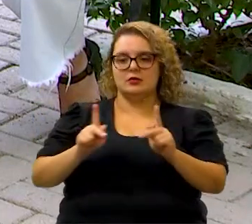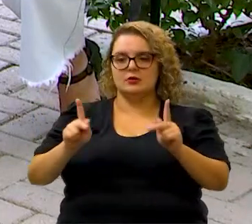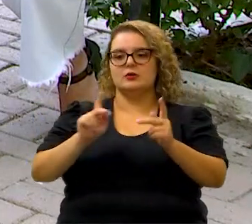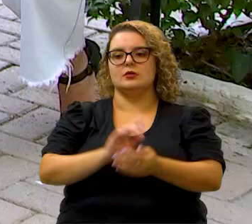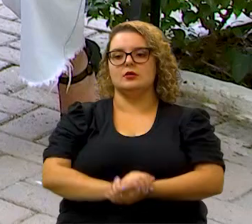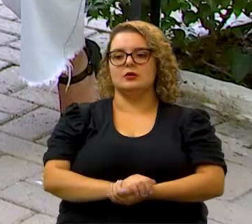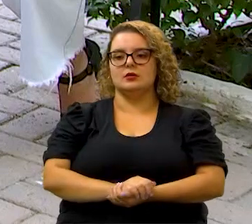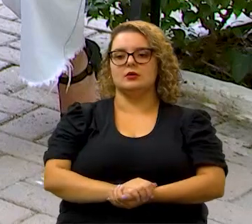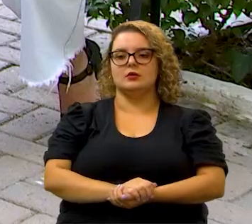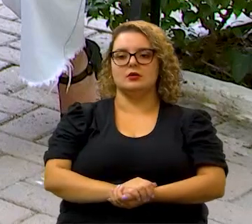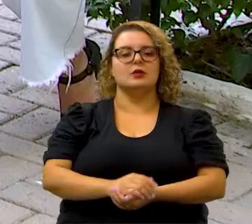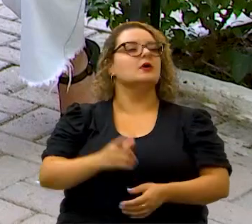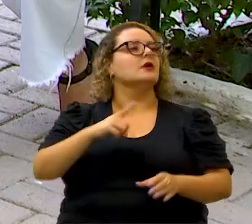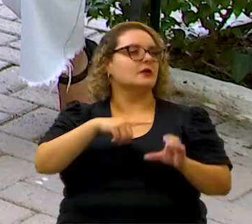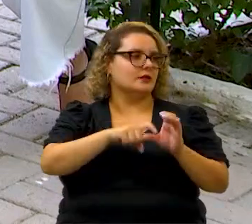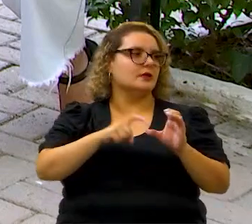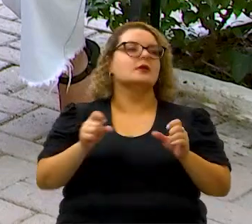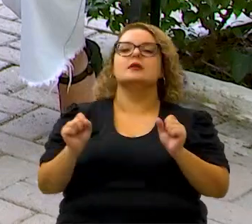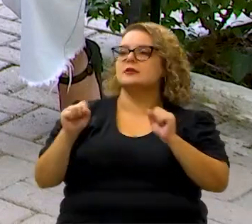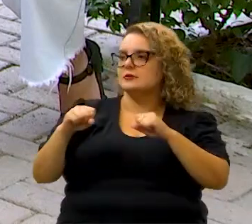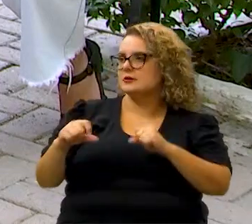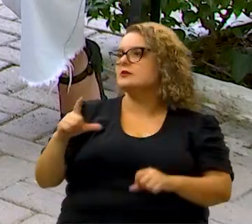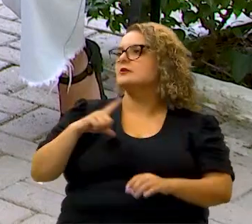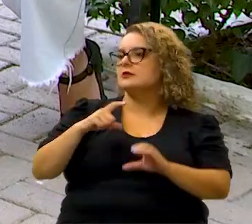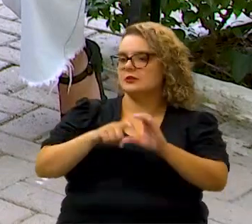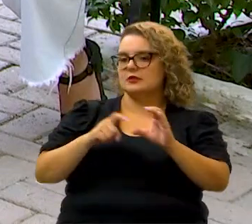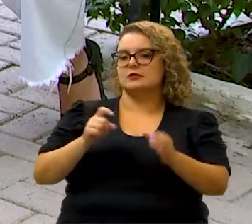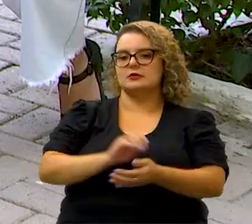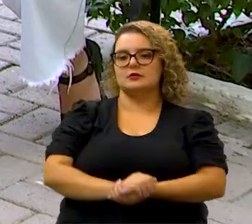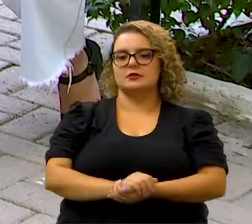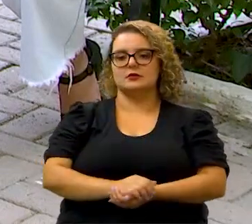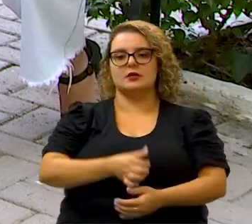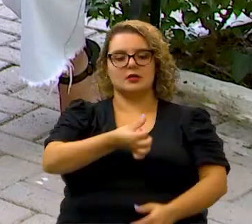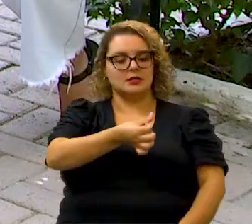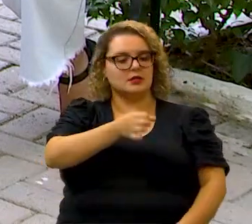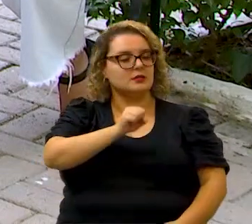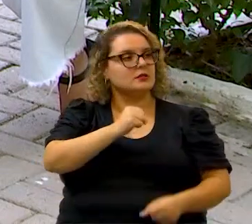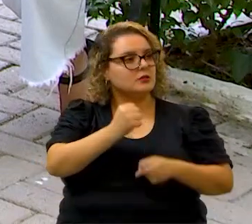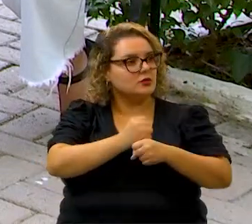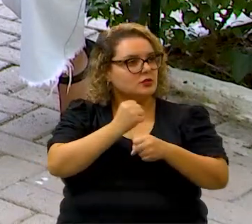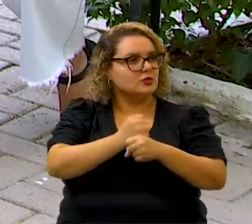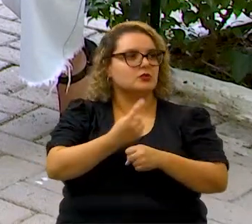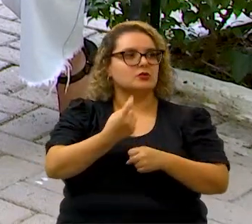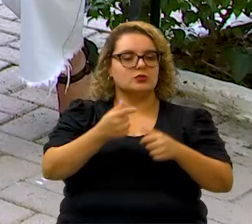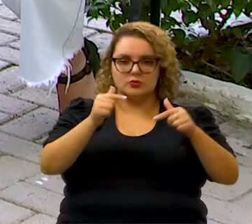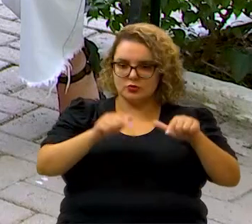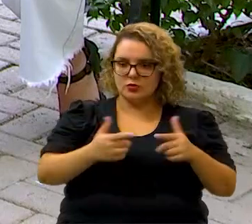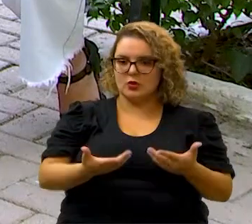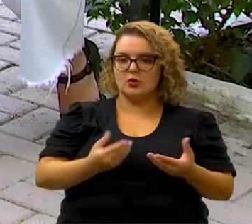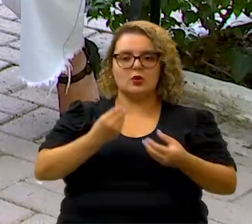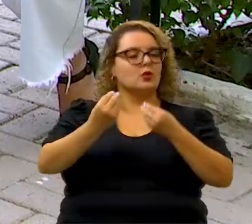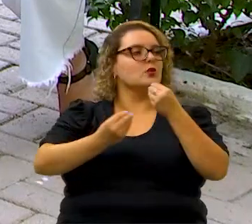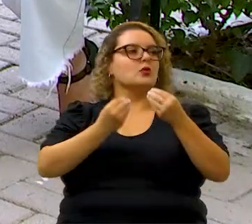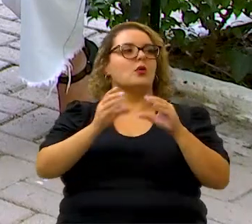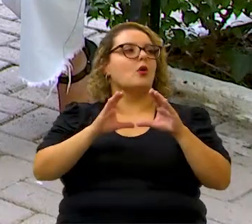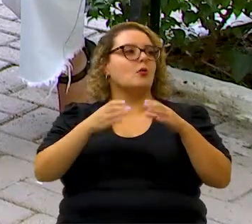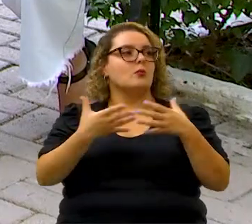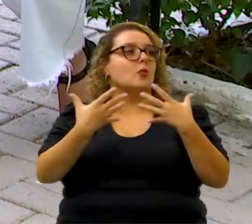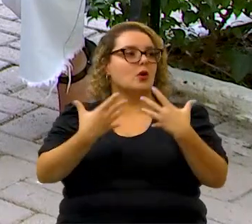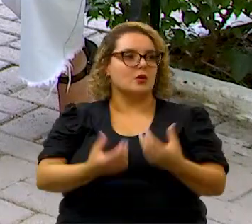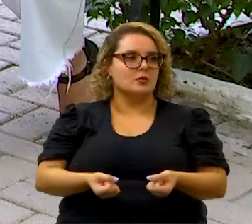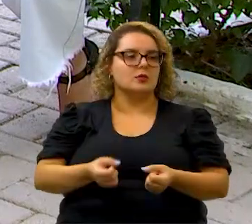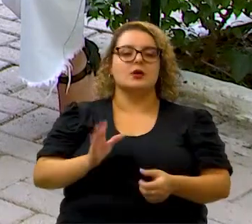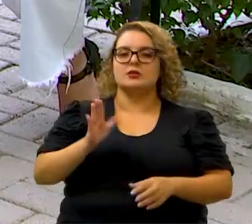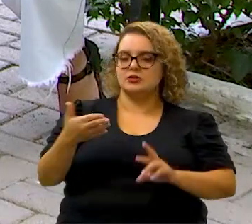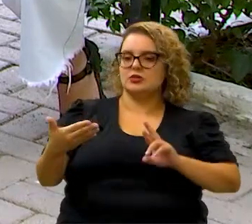a gente leva eles também no shopping. Eles têm essa autonomia. Tem essa autonomia. E 68 anos aqui no mesmo local,